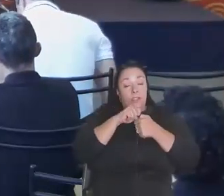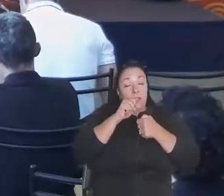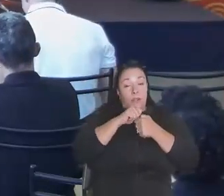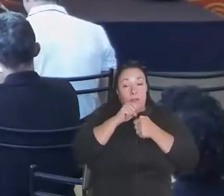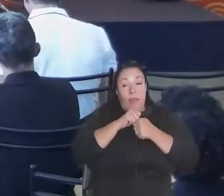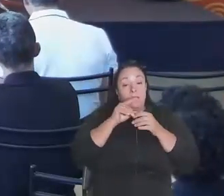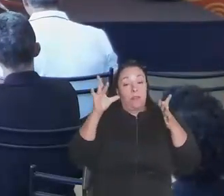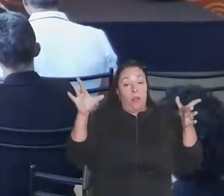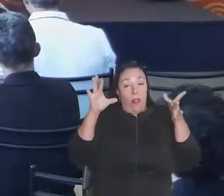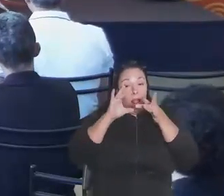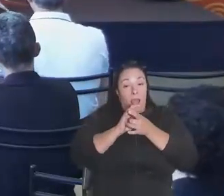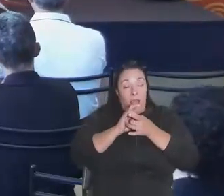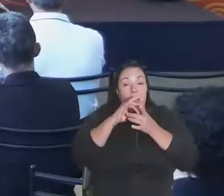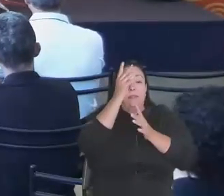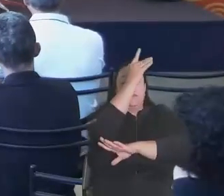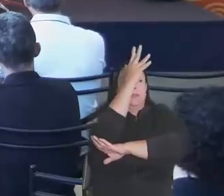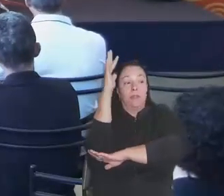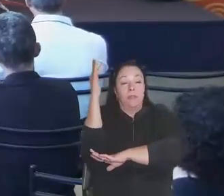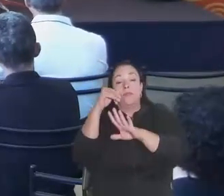à natureza.